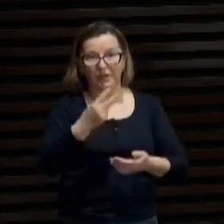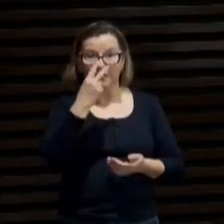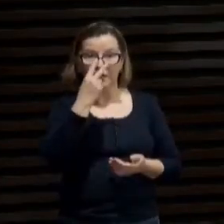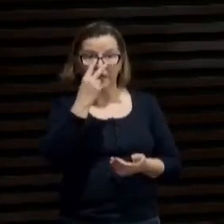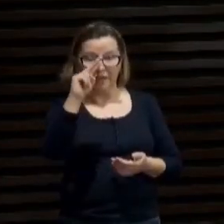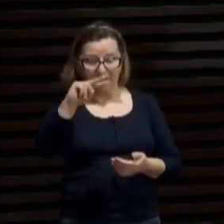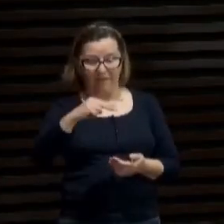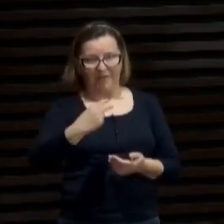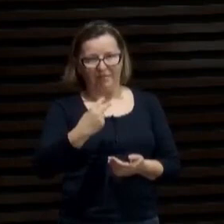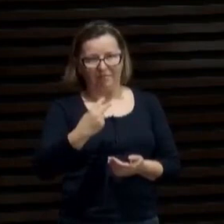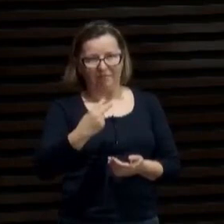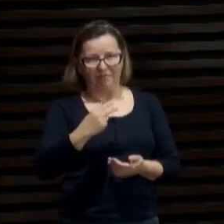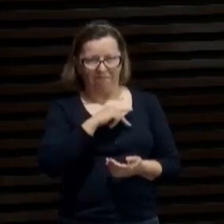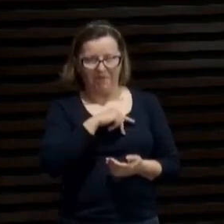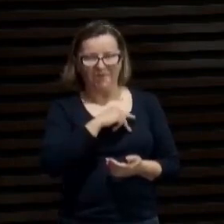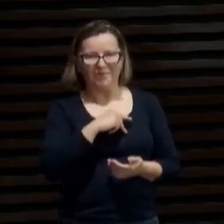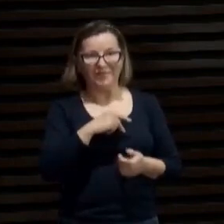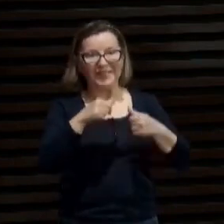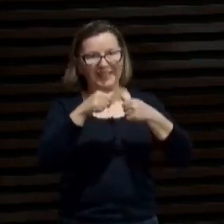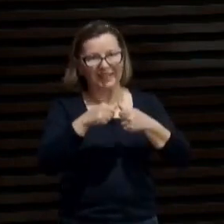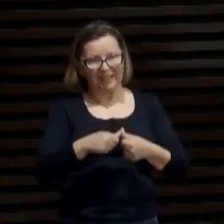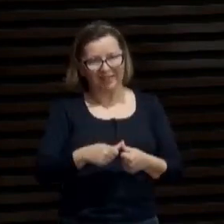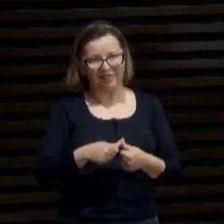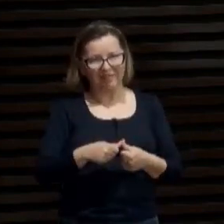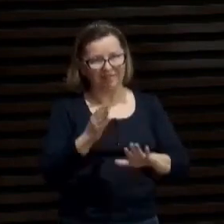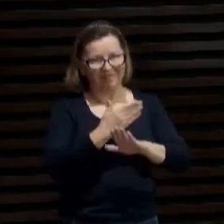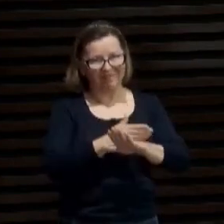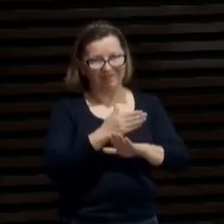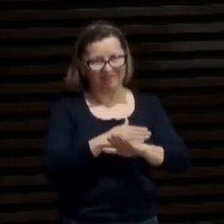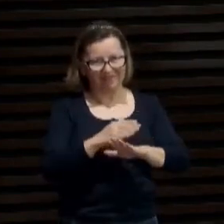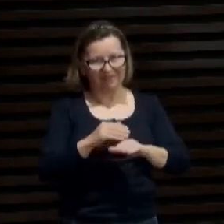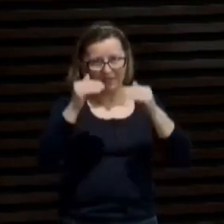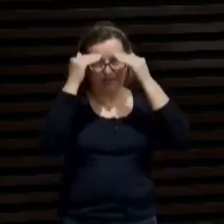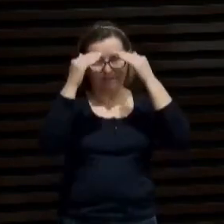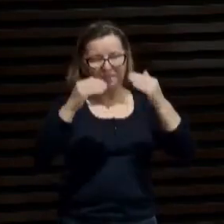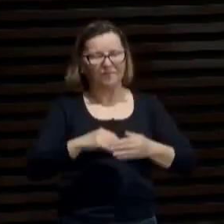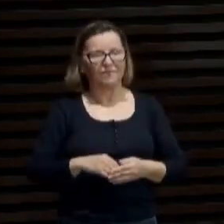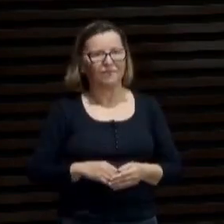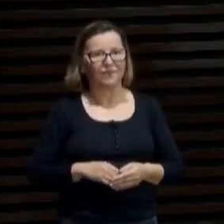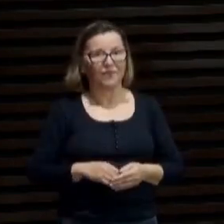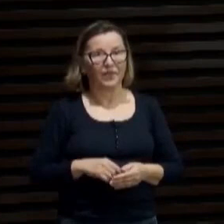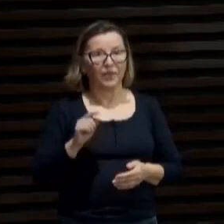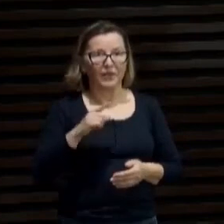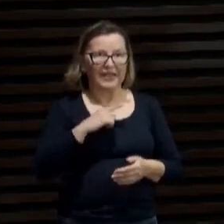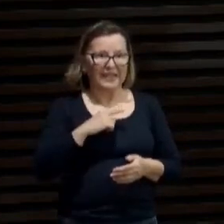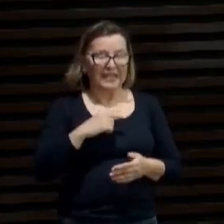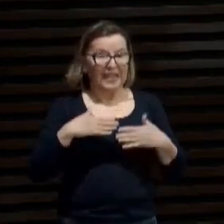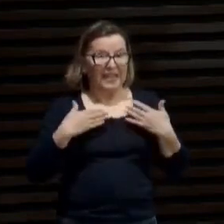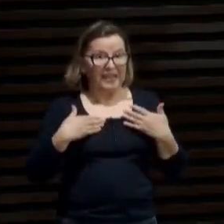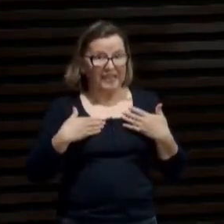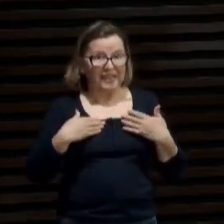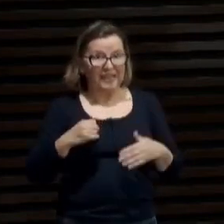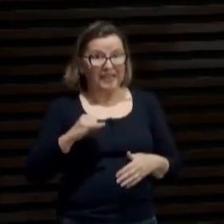vistes em mim, isso praticai. Você terá alegria quando você andar de acordo com a vontade do